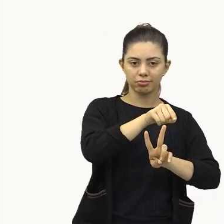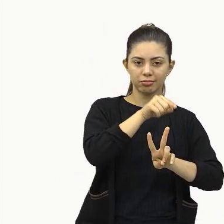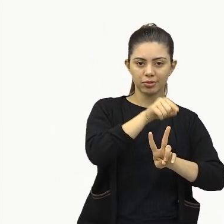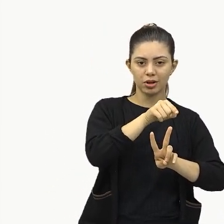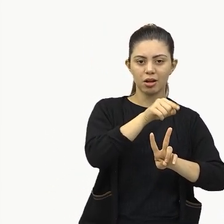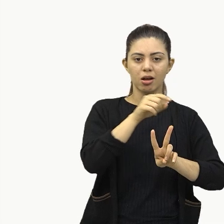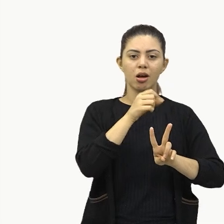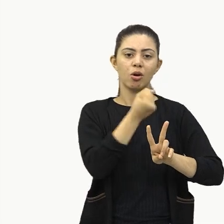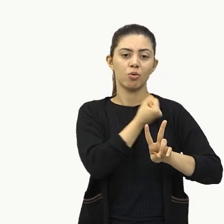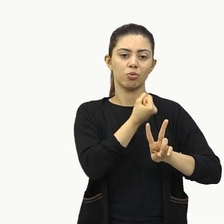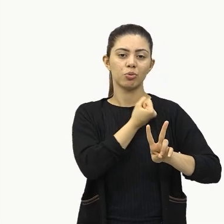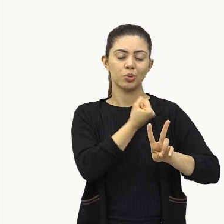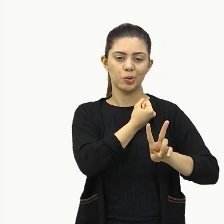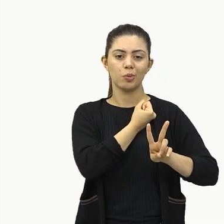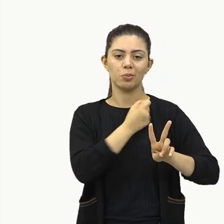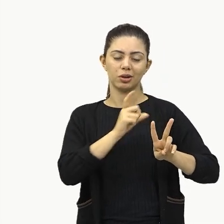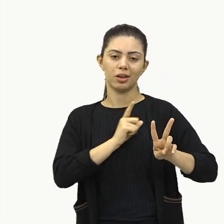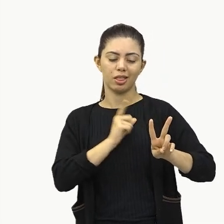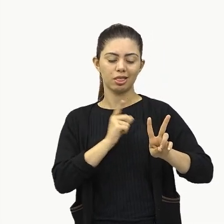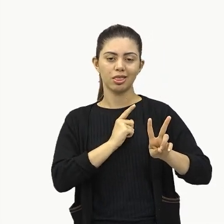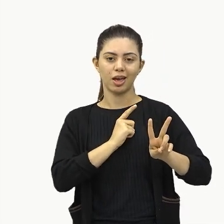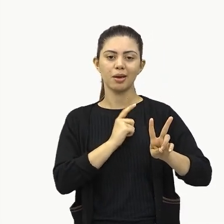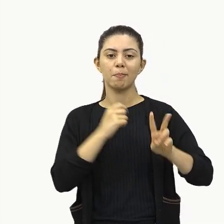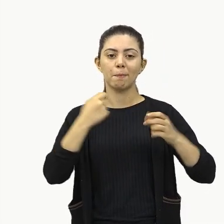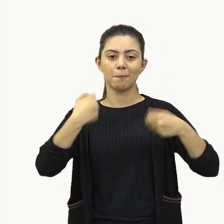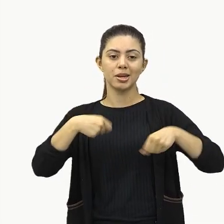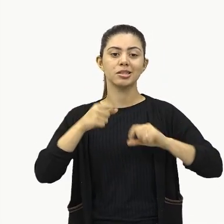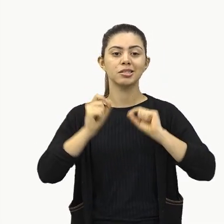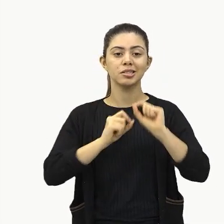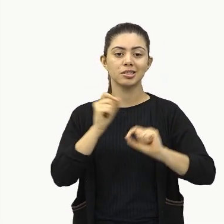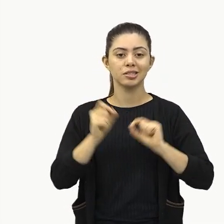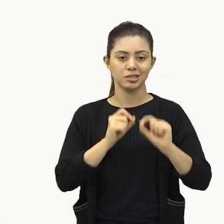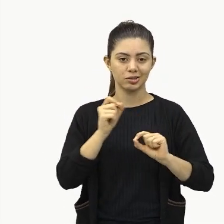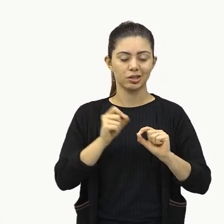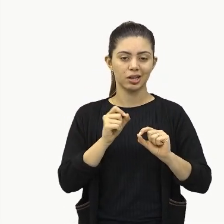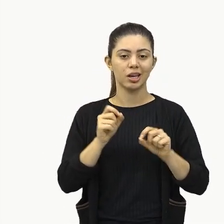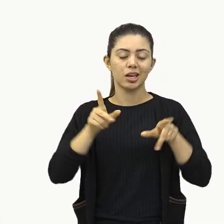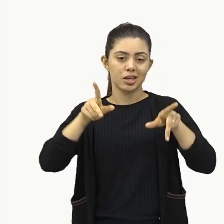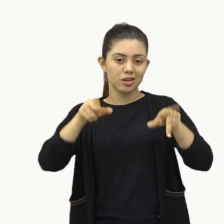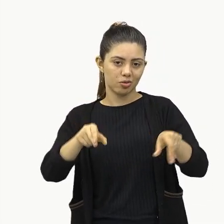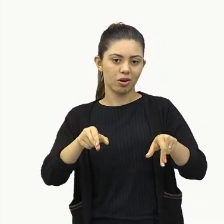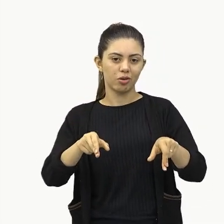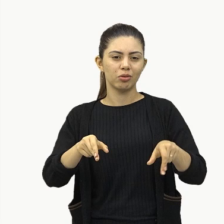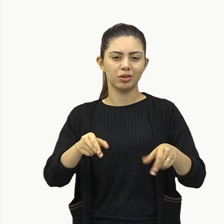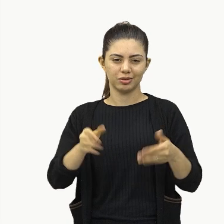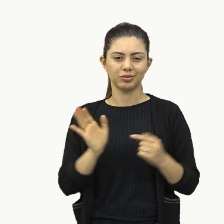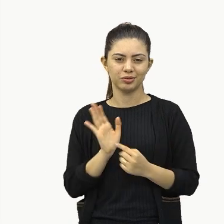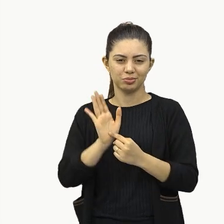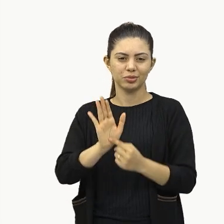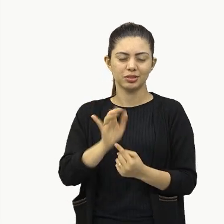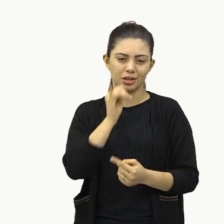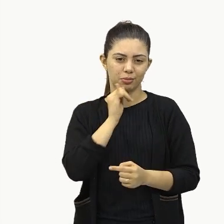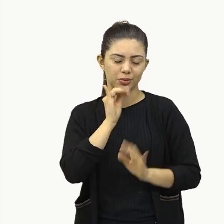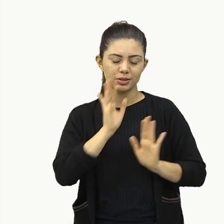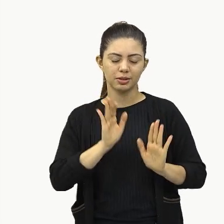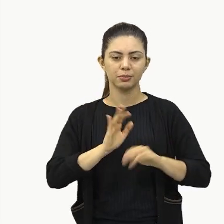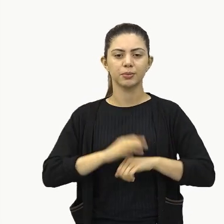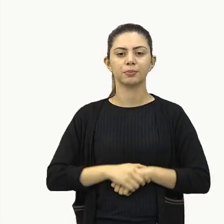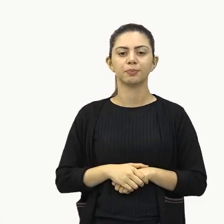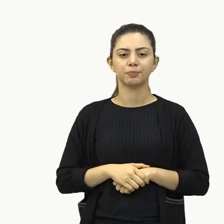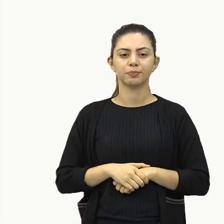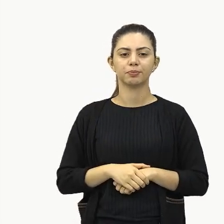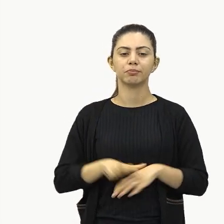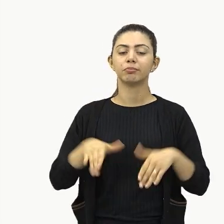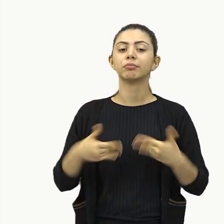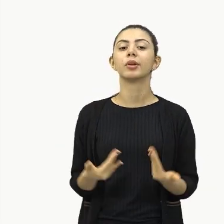as raízes que compõem ali, e o índice e o radicando são iguais. Quer ver? Observe aqui o exemplo. Qual é